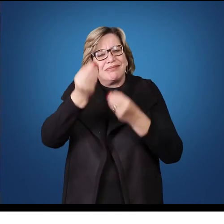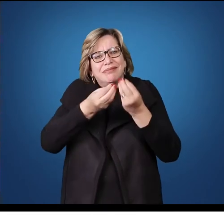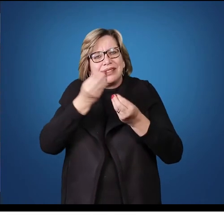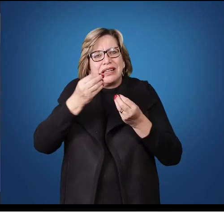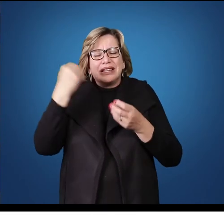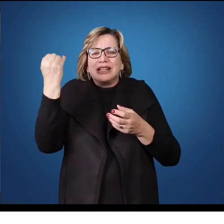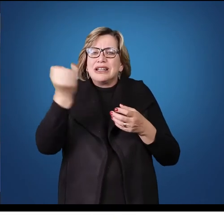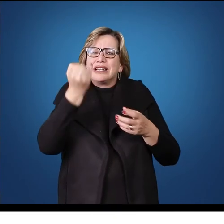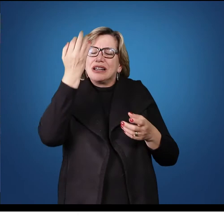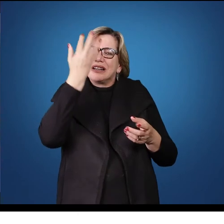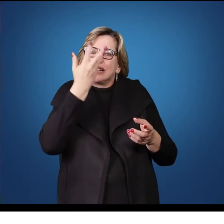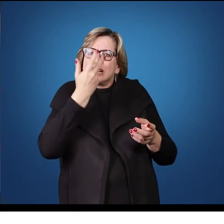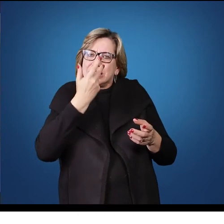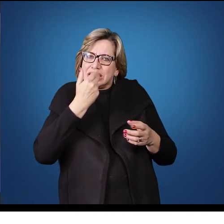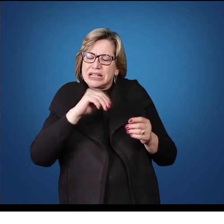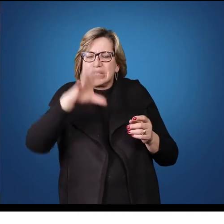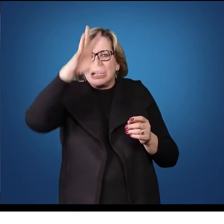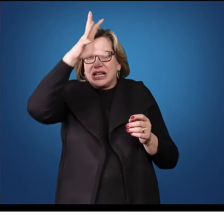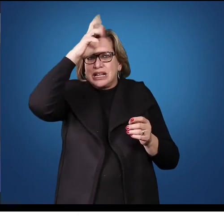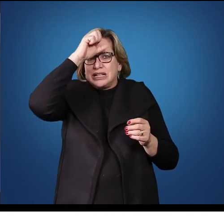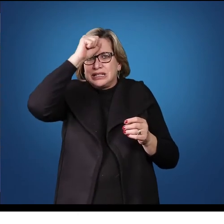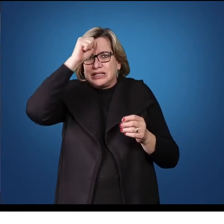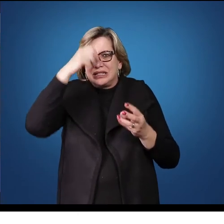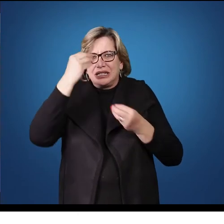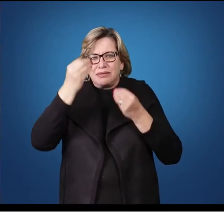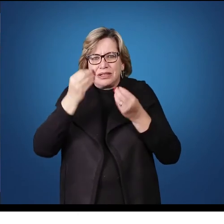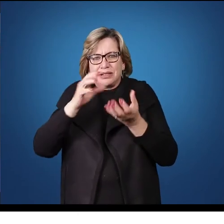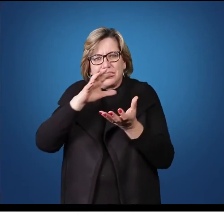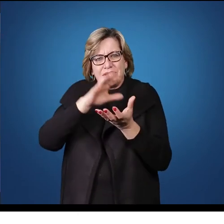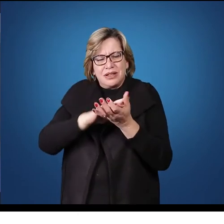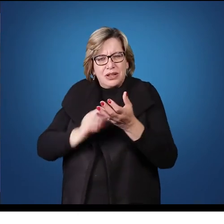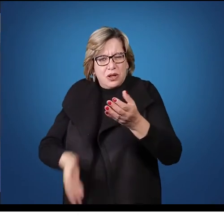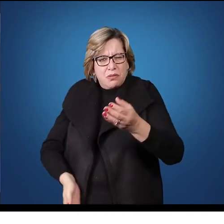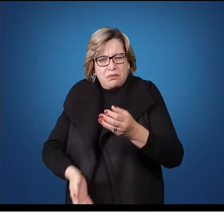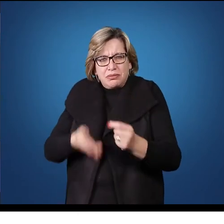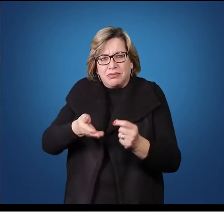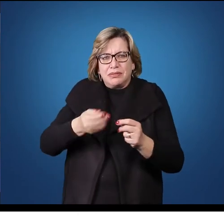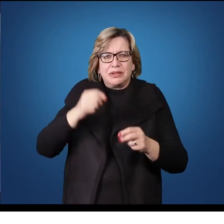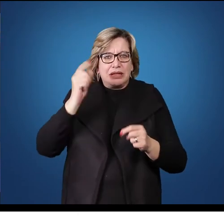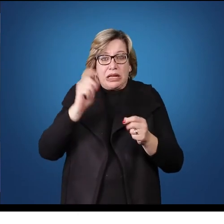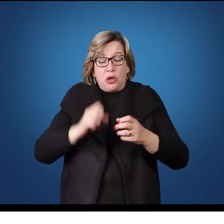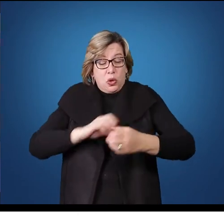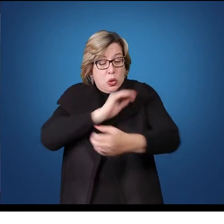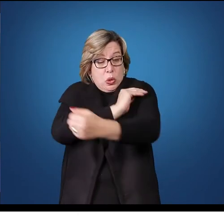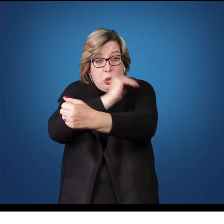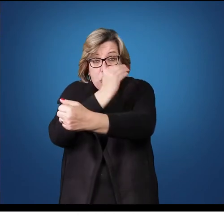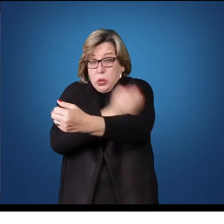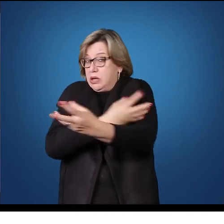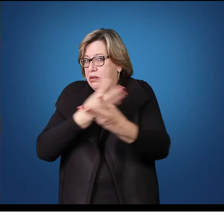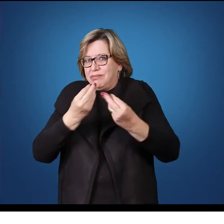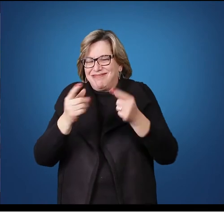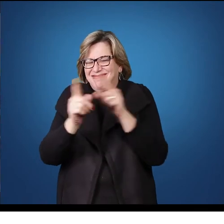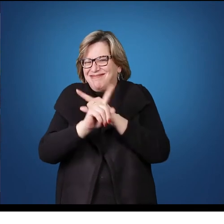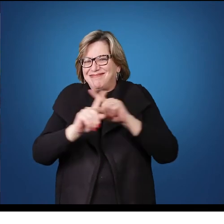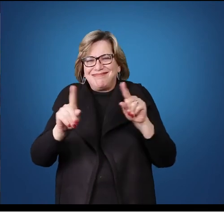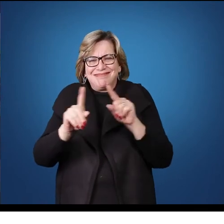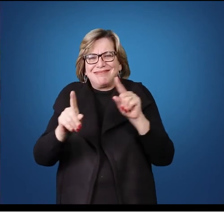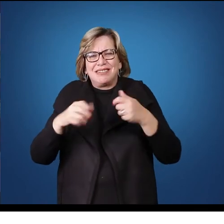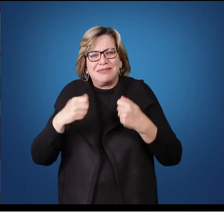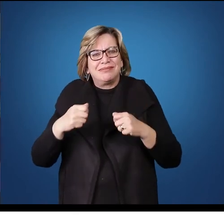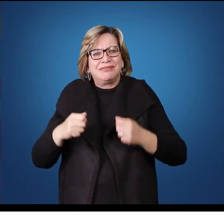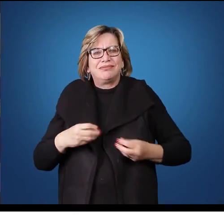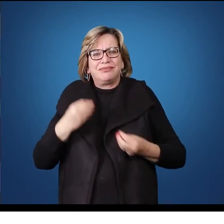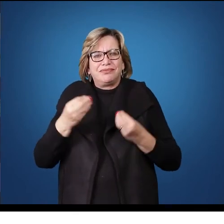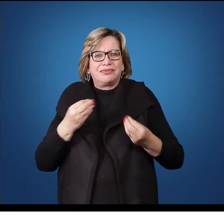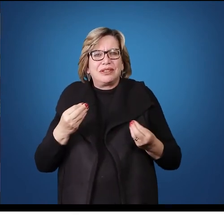que as crianças, quando forem aprender o saque, aprendam a colocar a bola do outro lado sem fazer um esforço motor tão grande. Por isso a gente usa o saque por baixo, onde